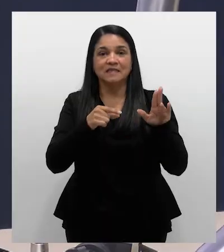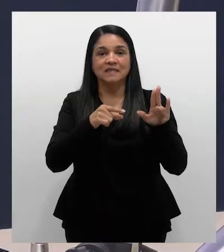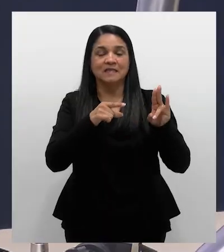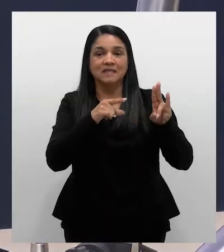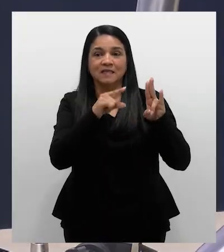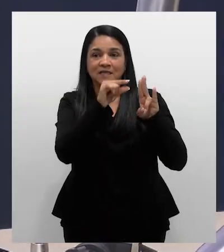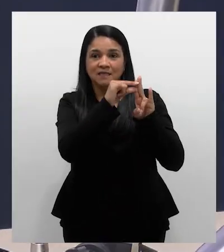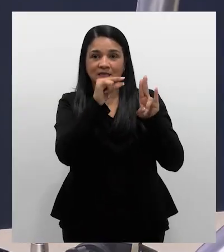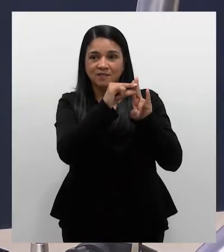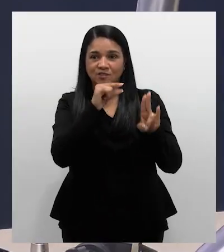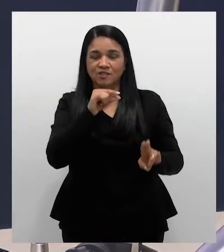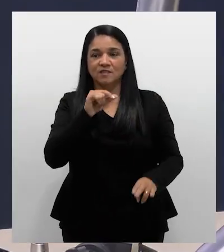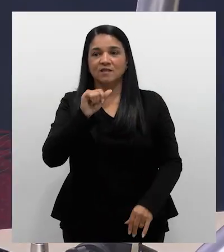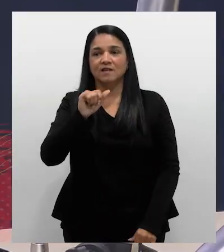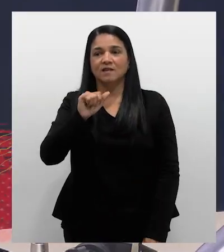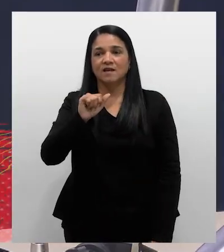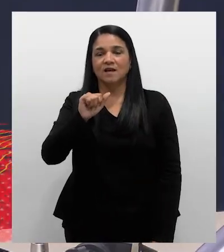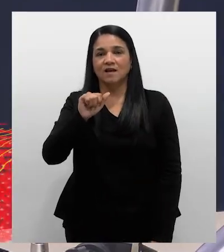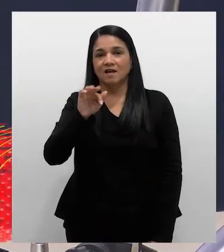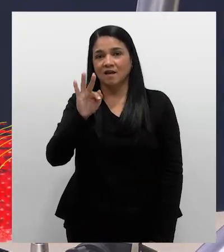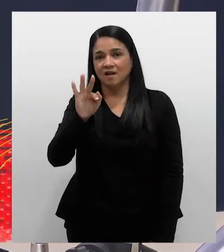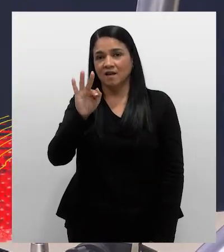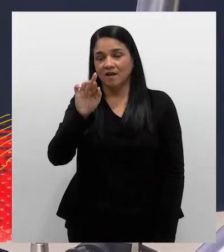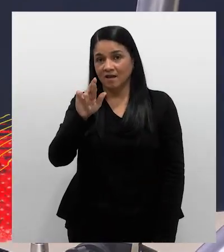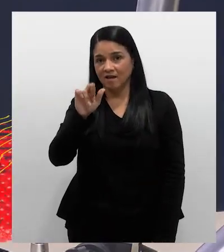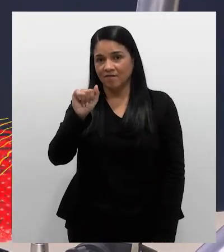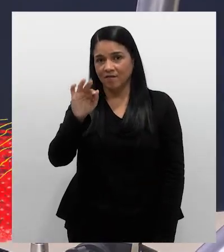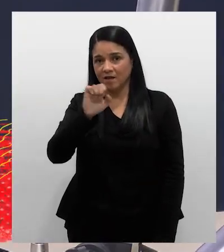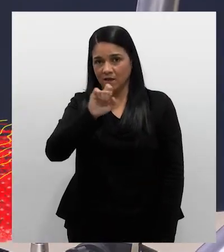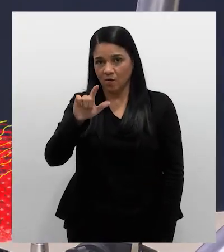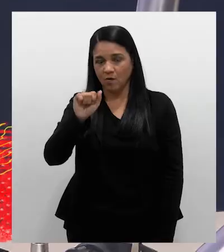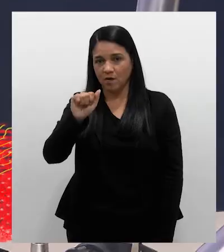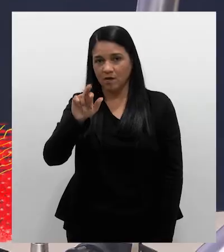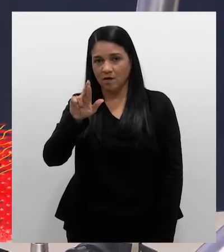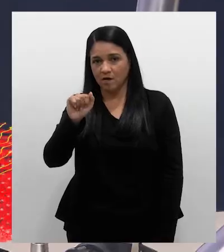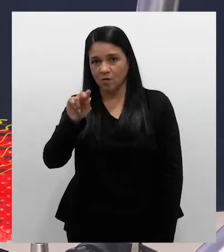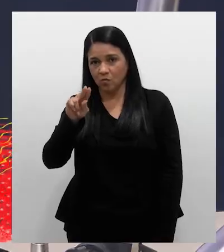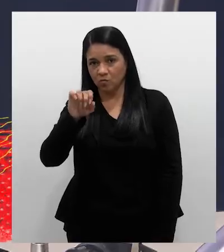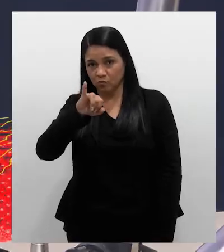Tem o meu LinkedIn, que é Rafael Araújo, mas você também pode me achar por